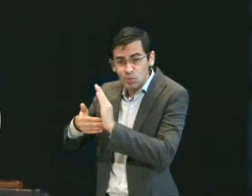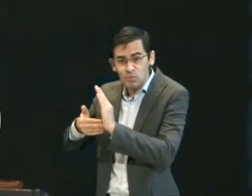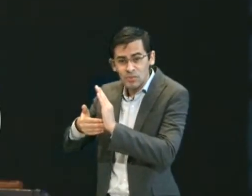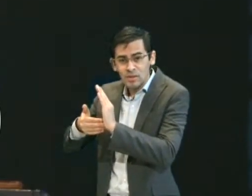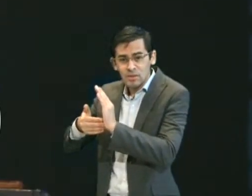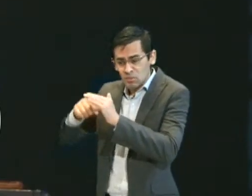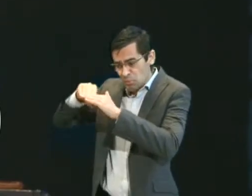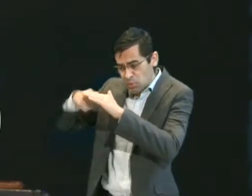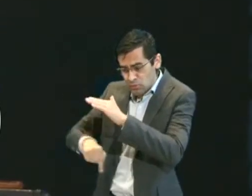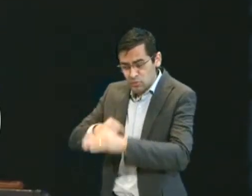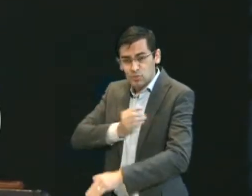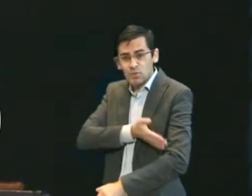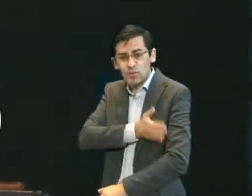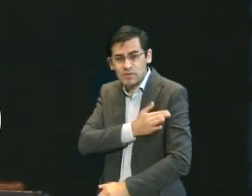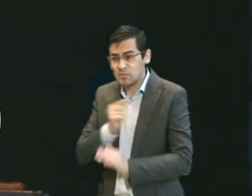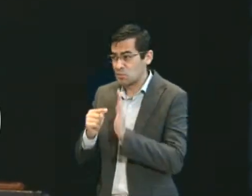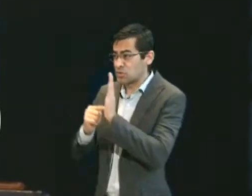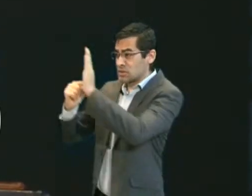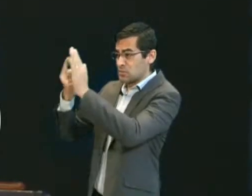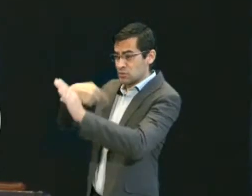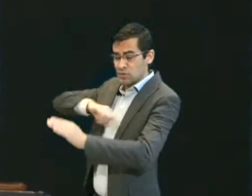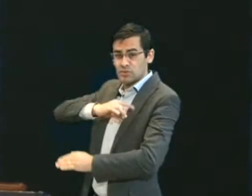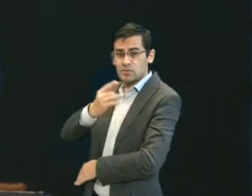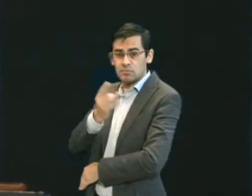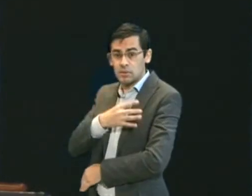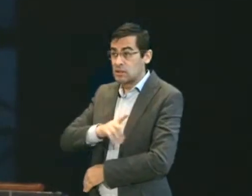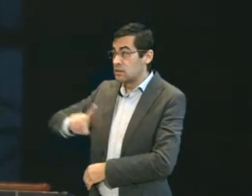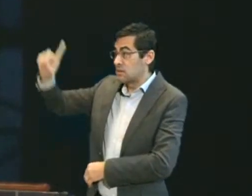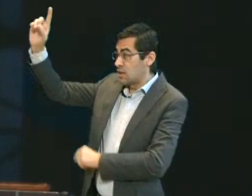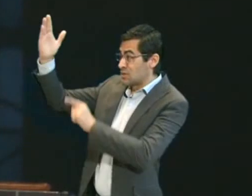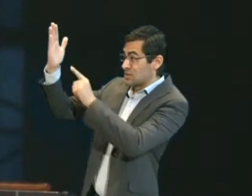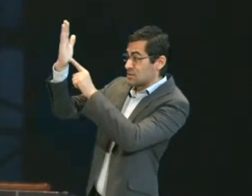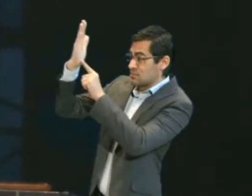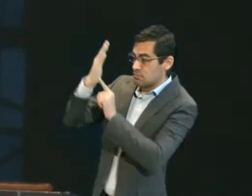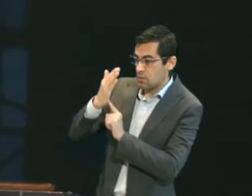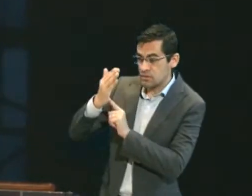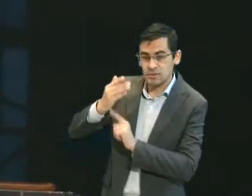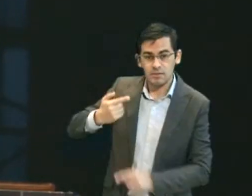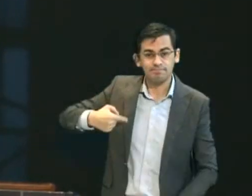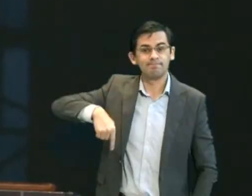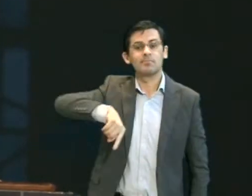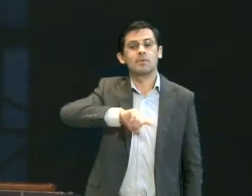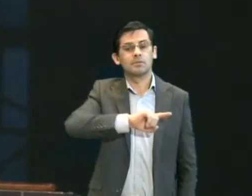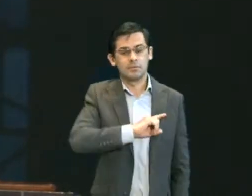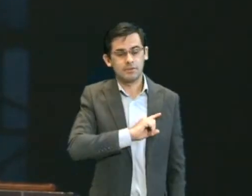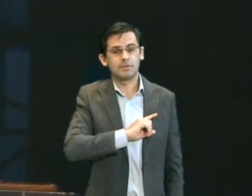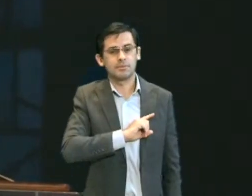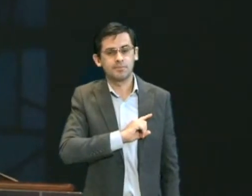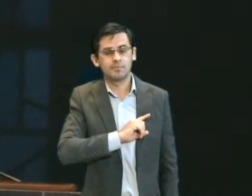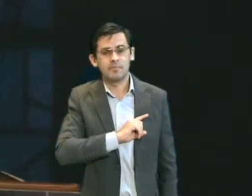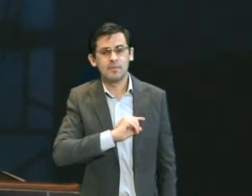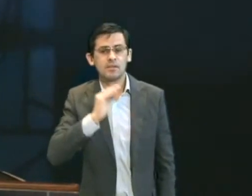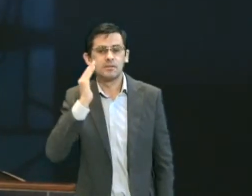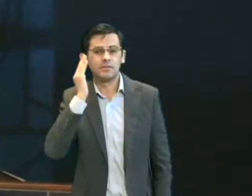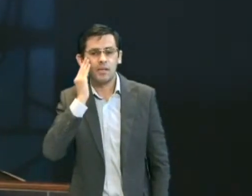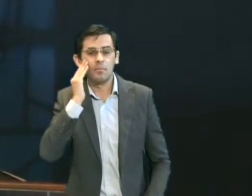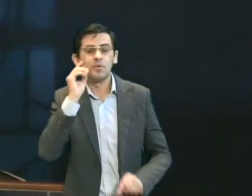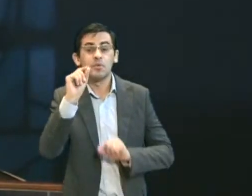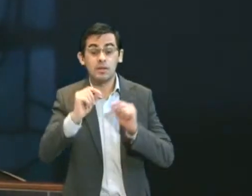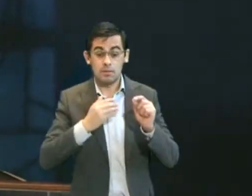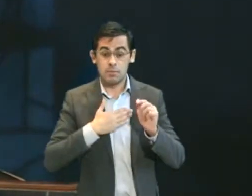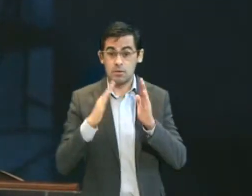quando apresentamos os nossos temores, Deus se revela a nós. E sabe qual que é a minha oração